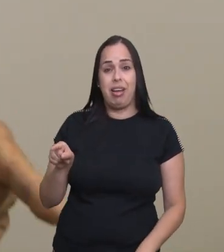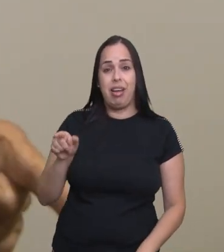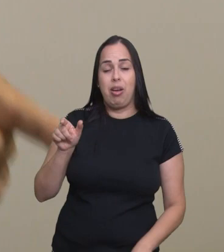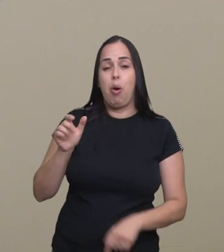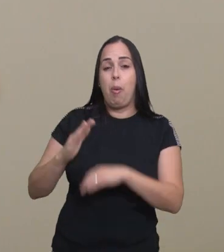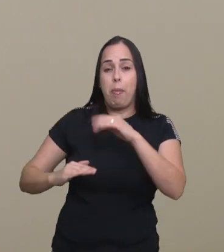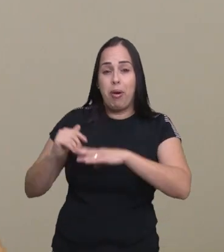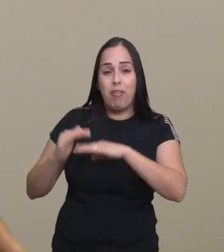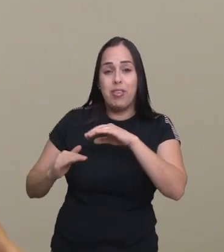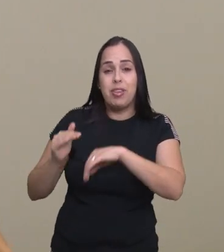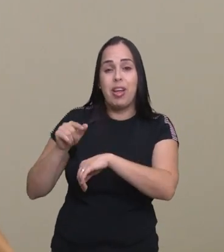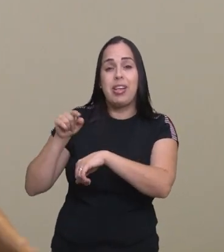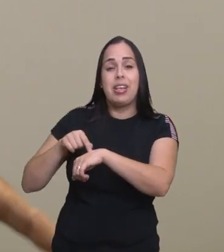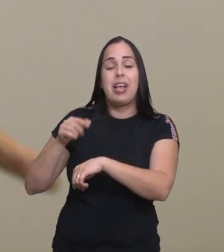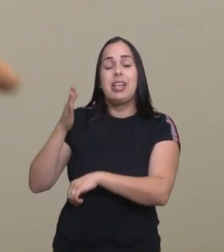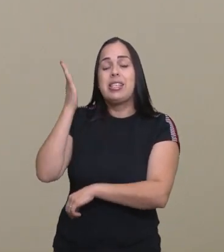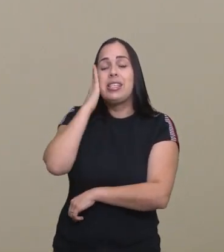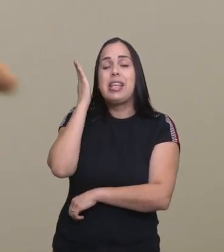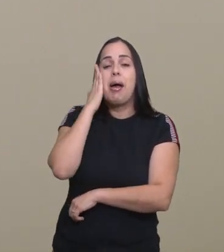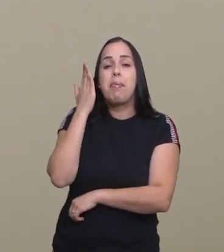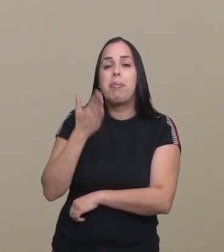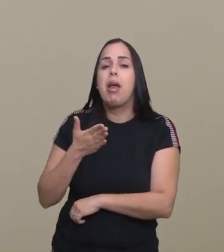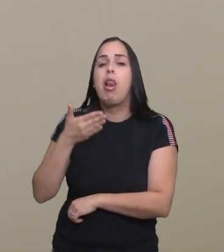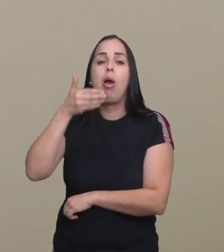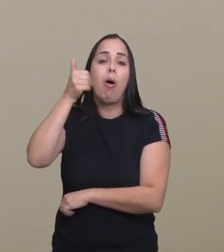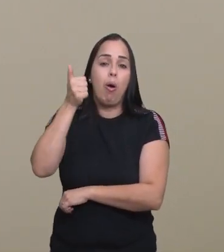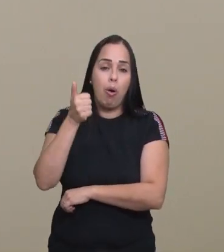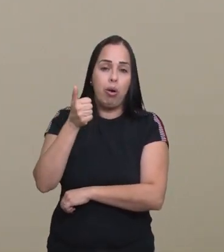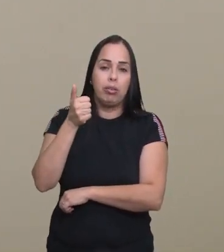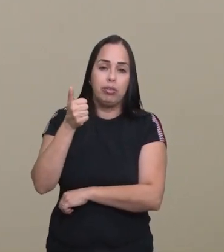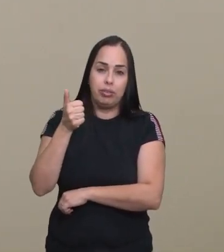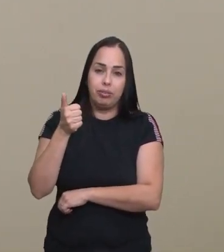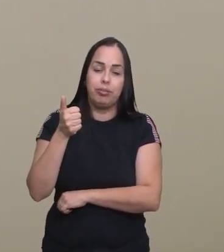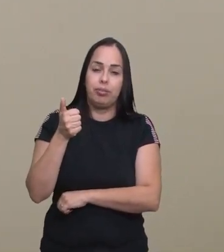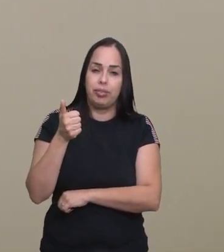ele sabe melhor do que nós, né?